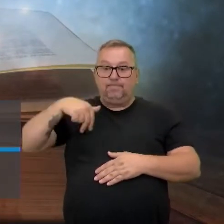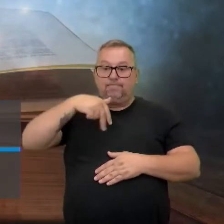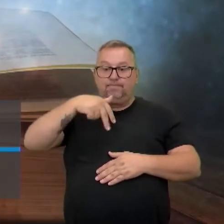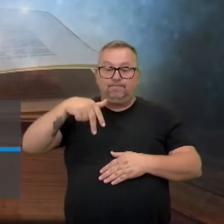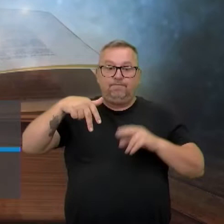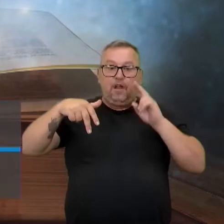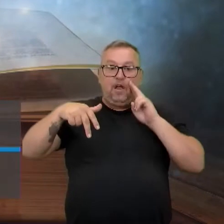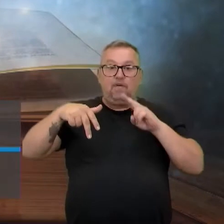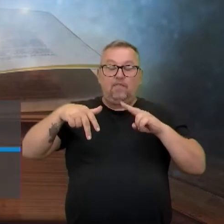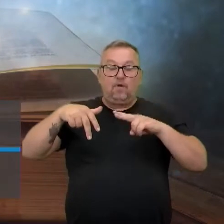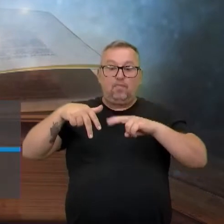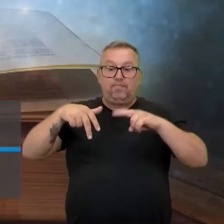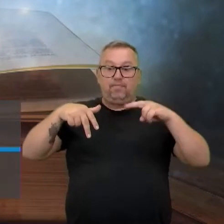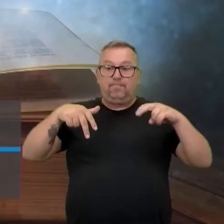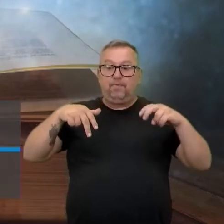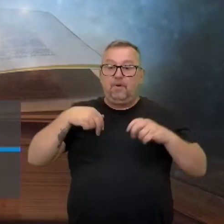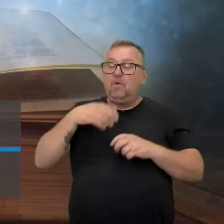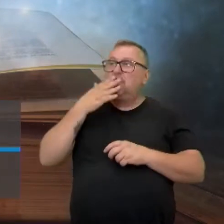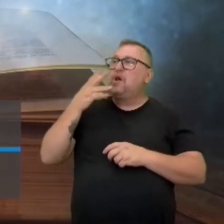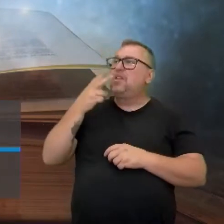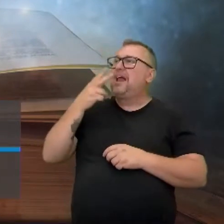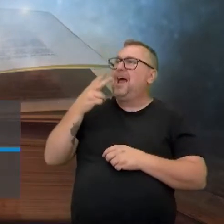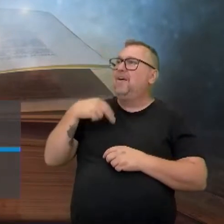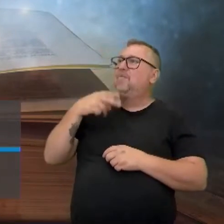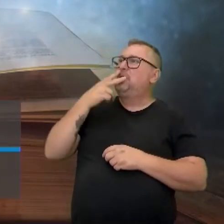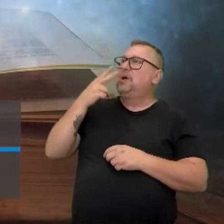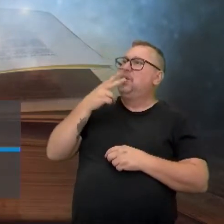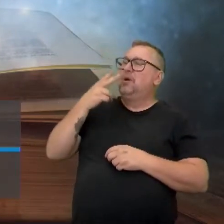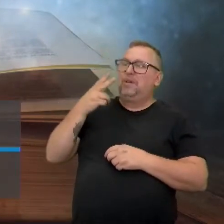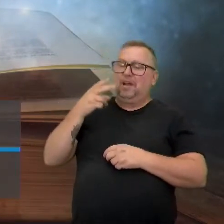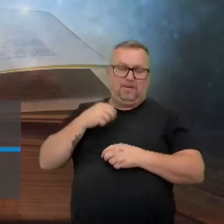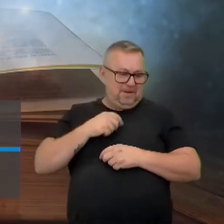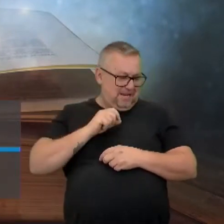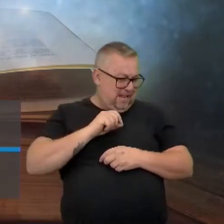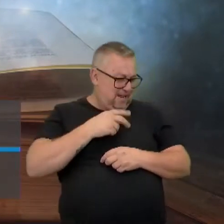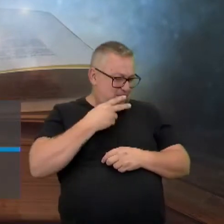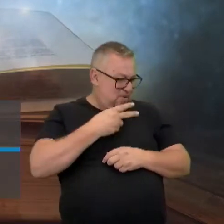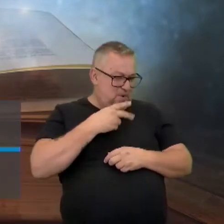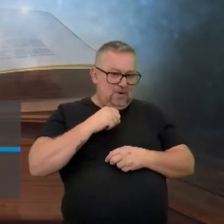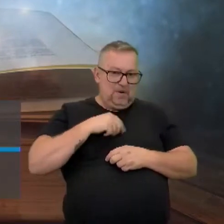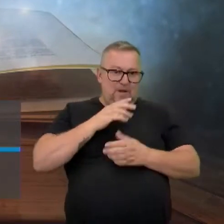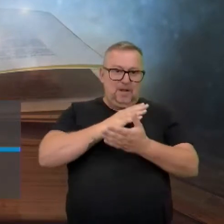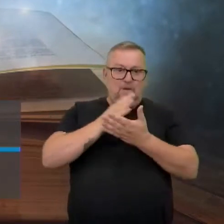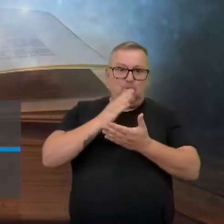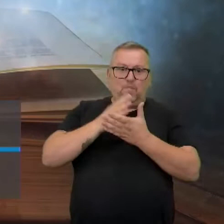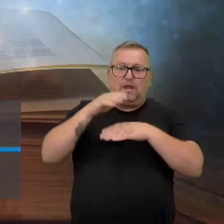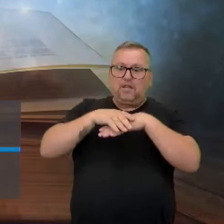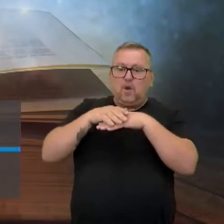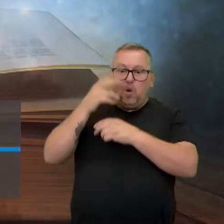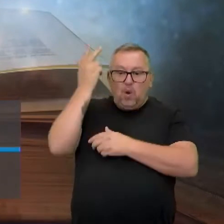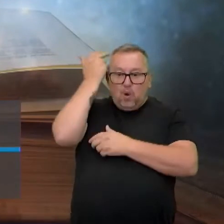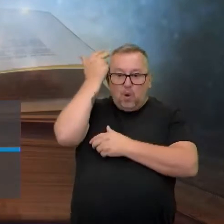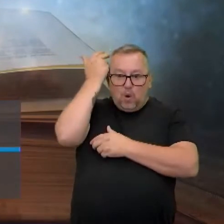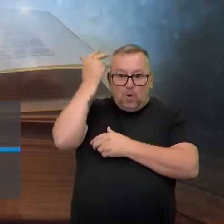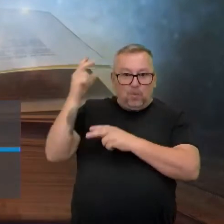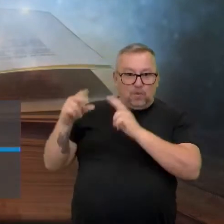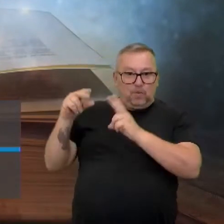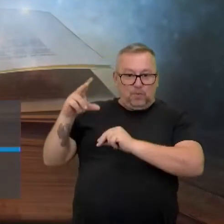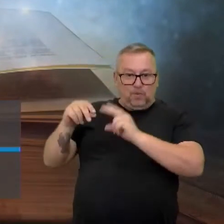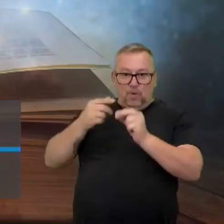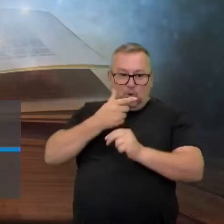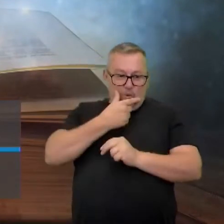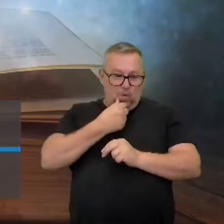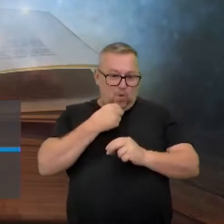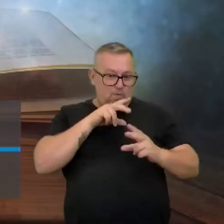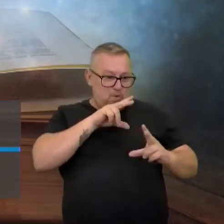E começa, me dá um cigarro, me dá um cigarro. E ele, o que é isso? Tal. E aí, de repente, ele começa a conversar com o coelhinho. O homem tá conversando com o